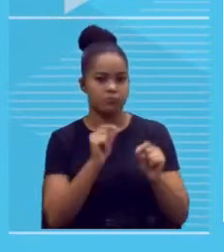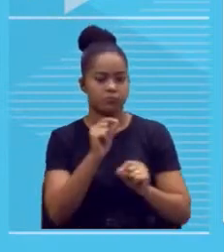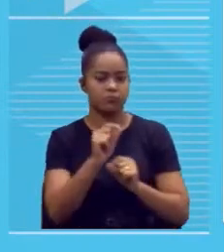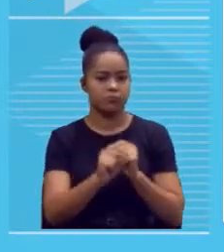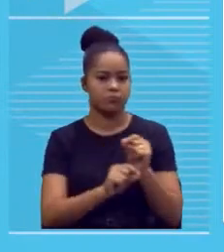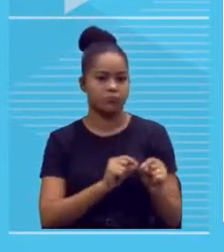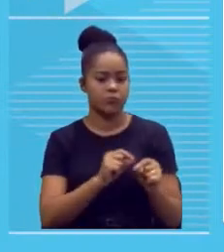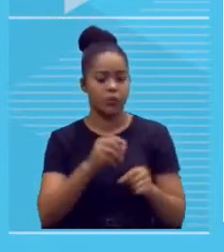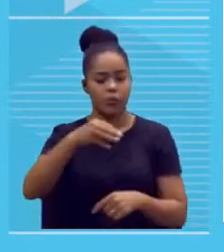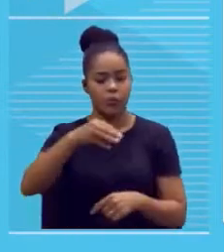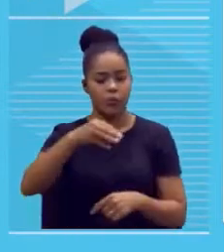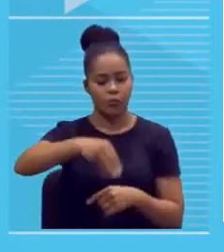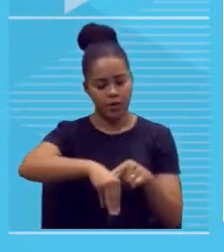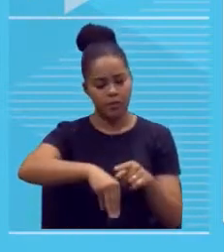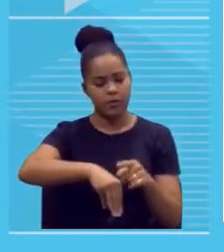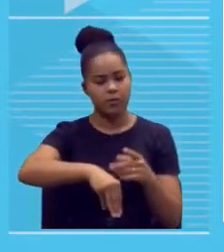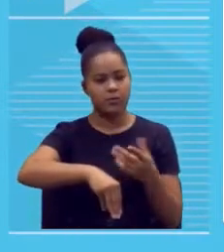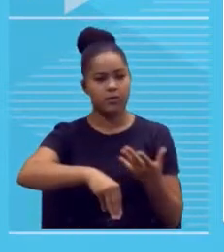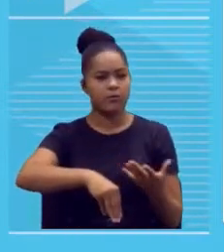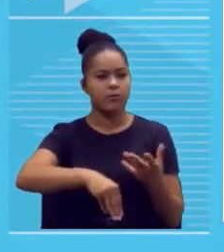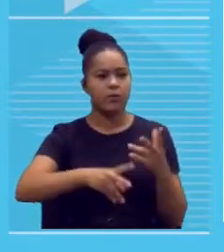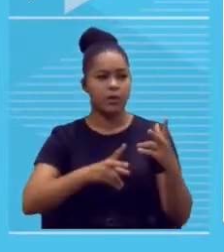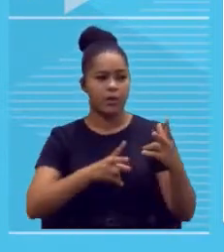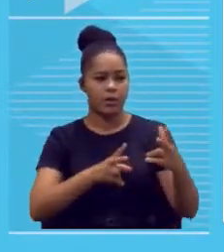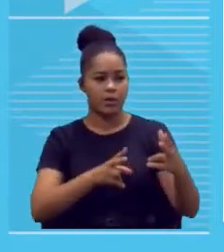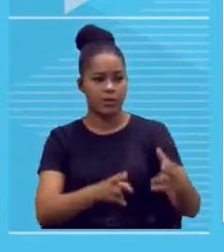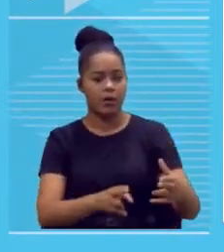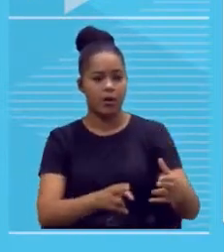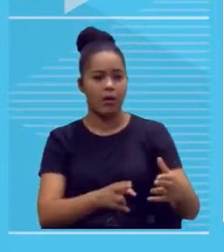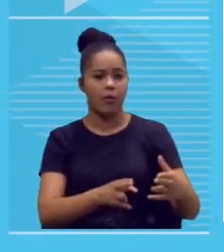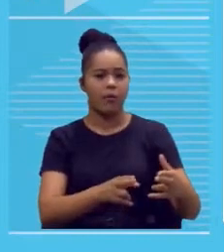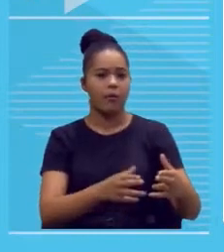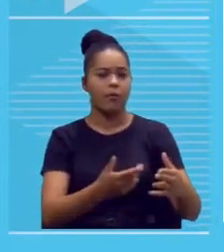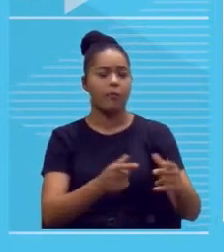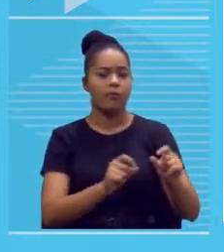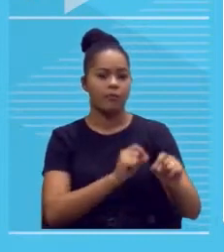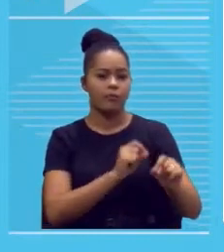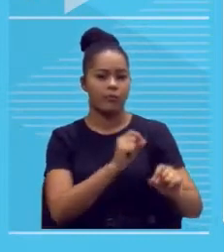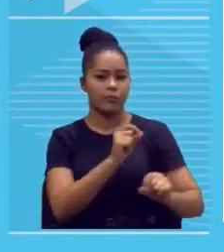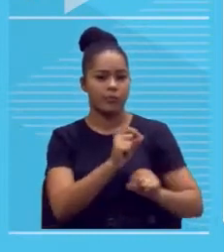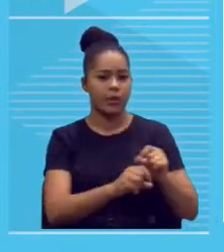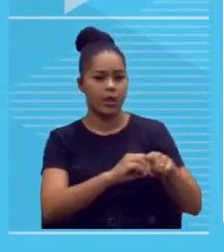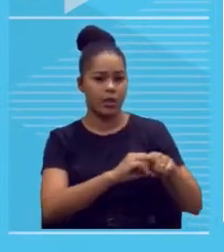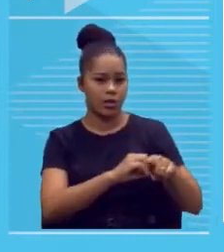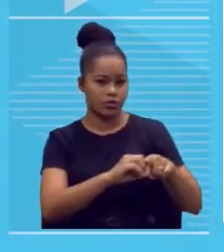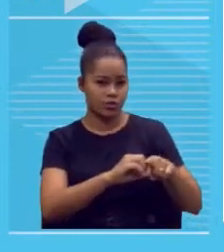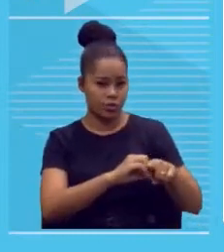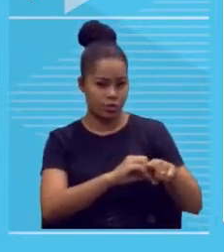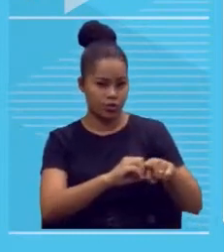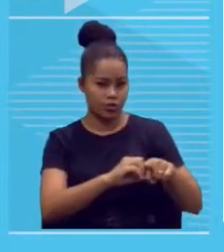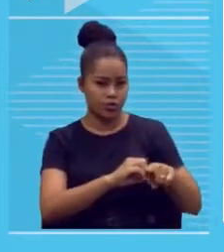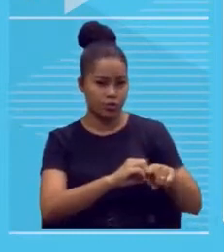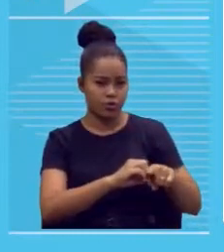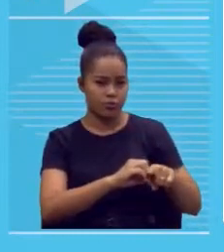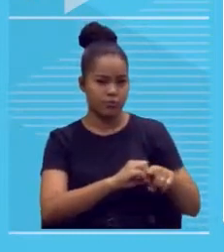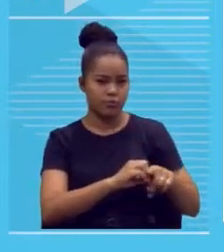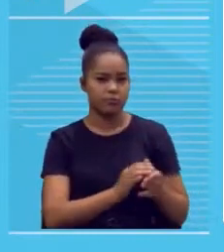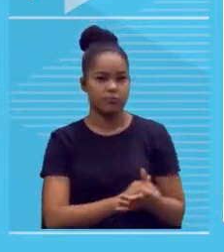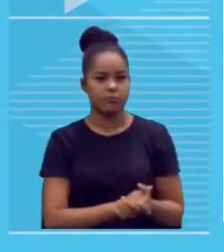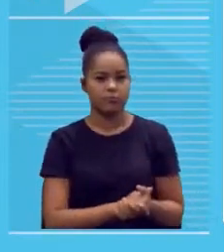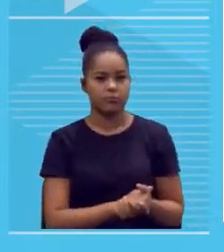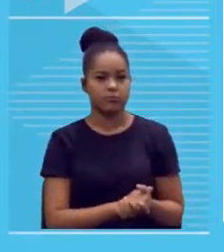coeficiente angular é sempre igual à tangente do ângulo. Ou seja, o meu m é igual